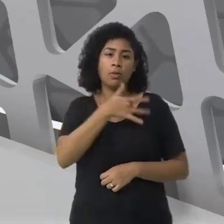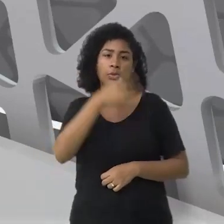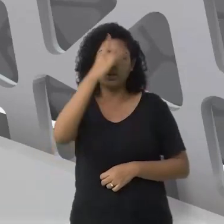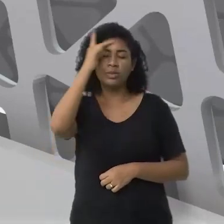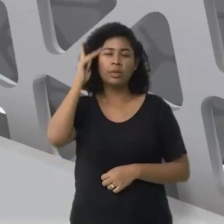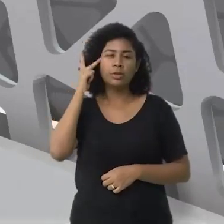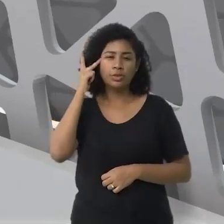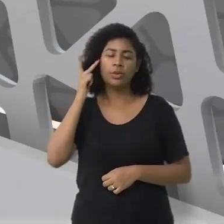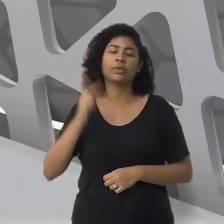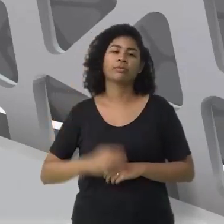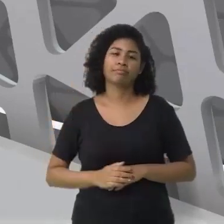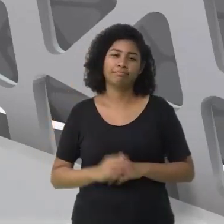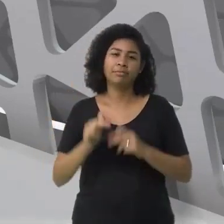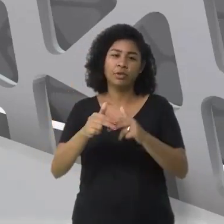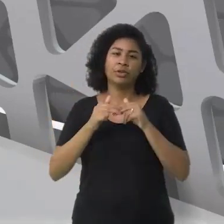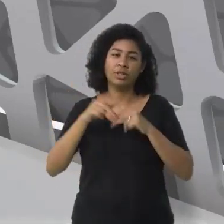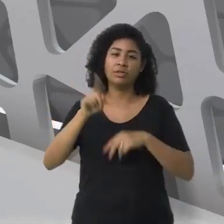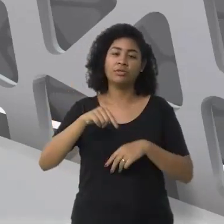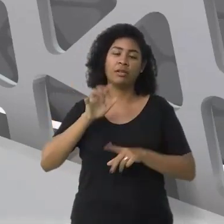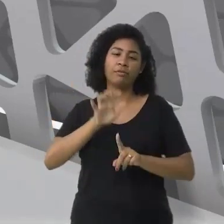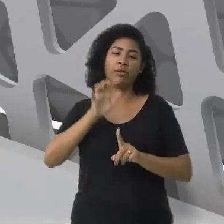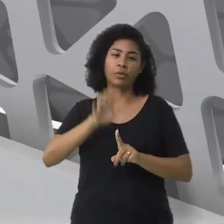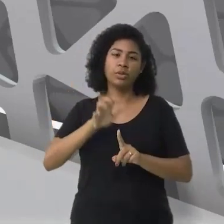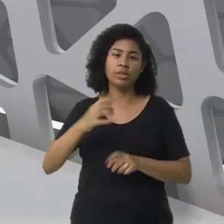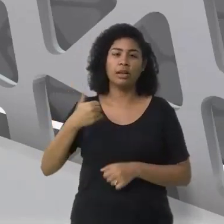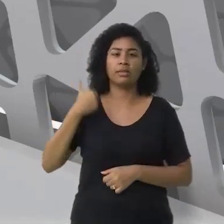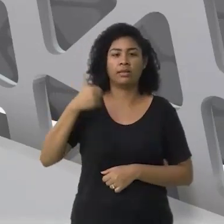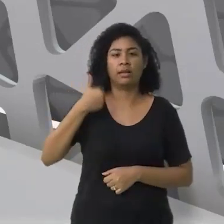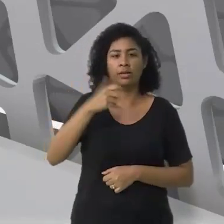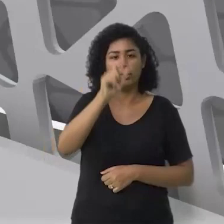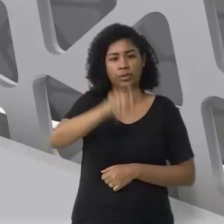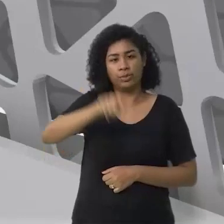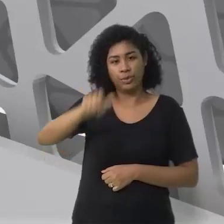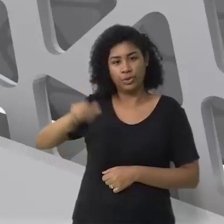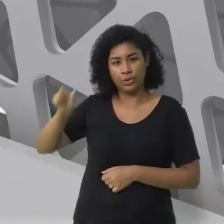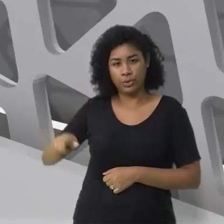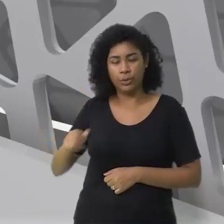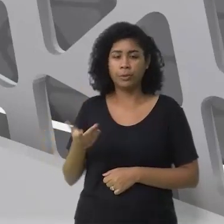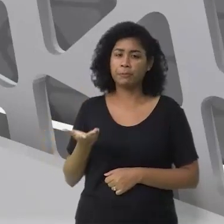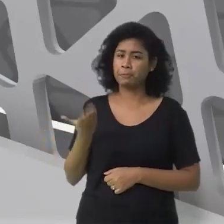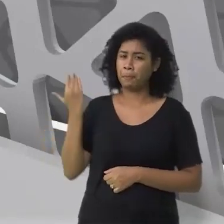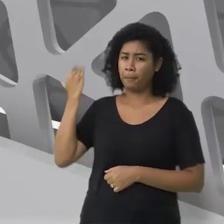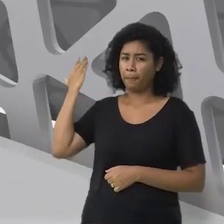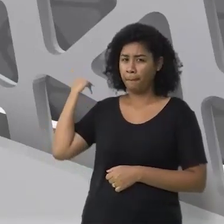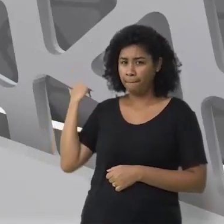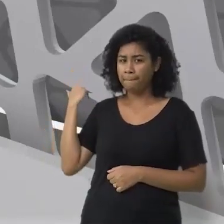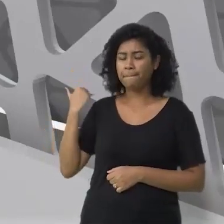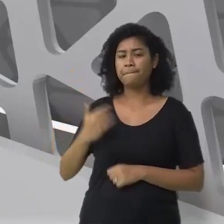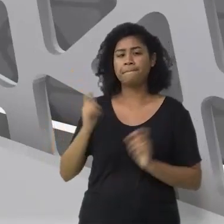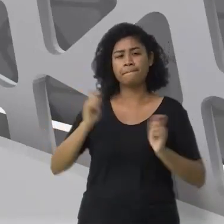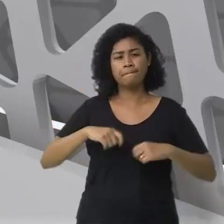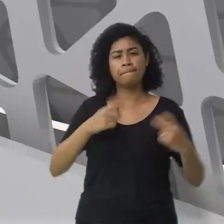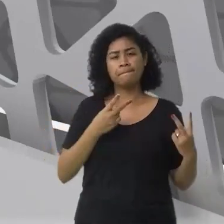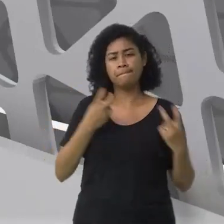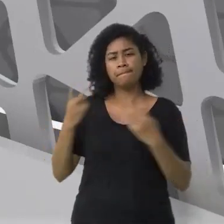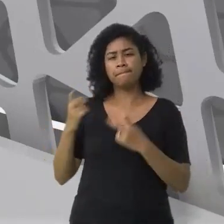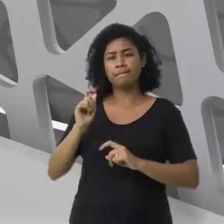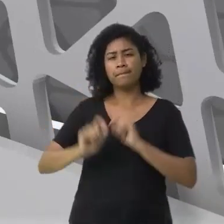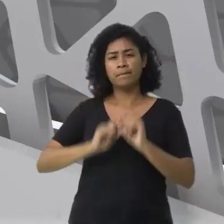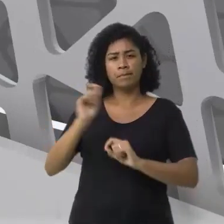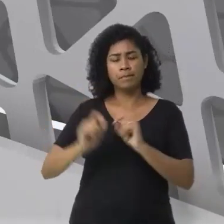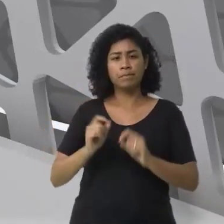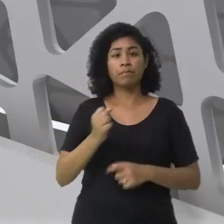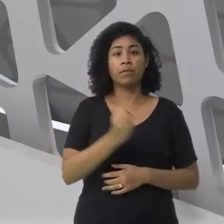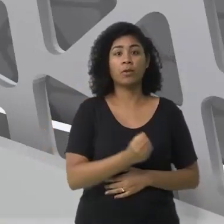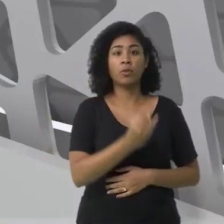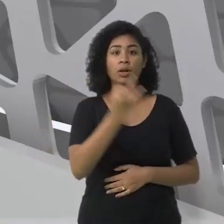refletir também no quê? Na idade das pessoas. Então, antigamente, gente, a gente verifica que a quantidade